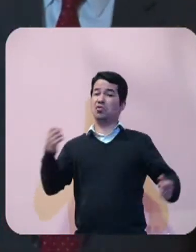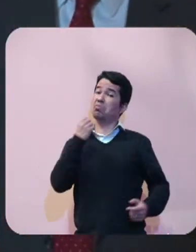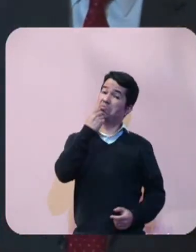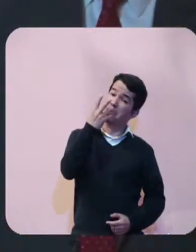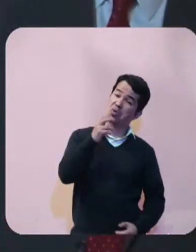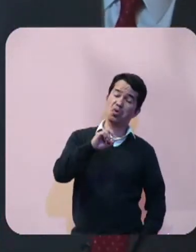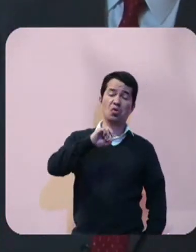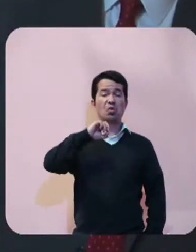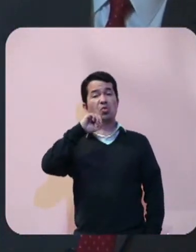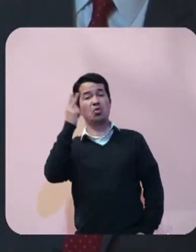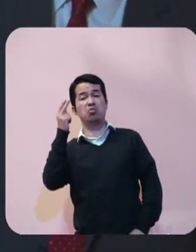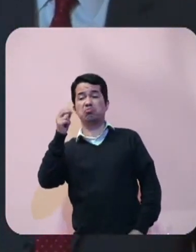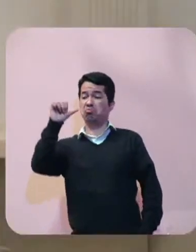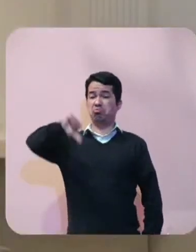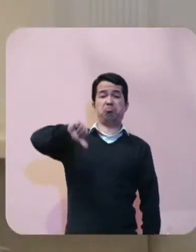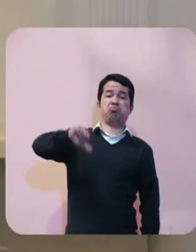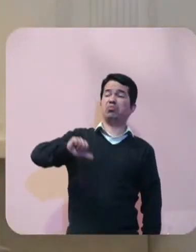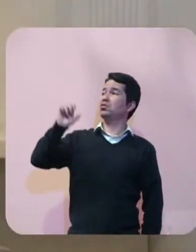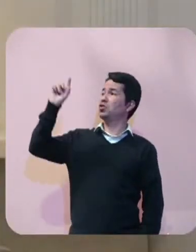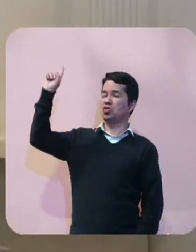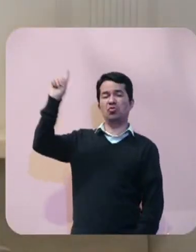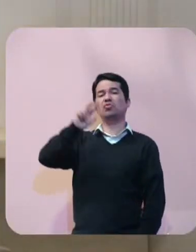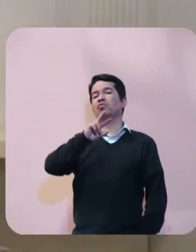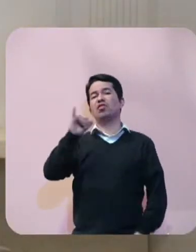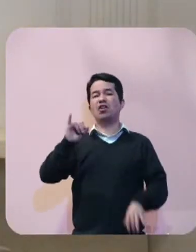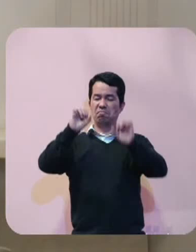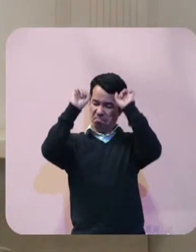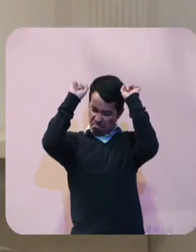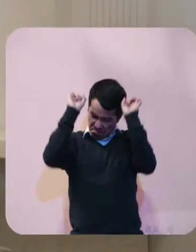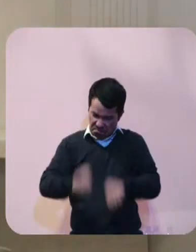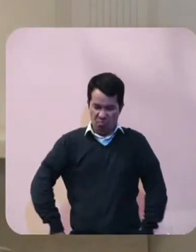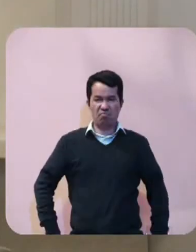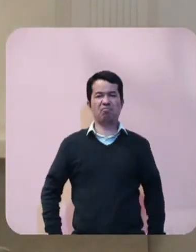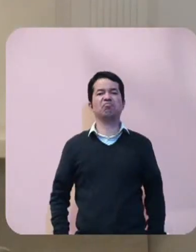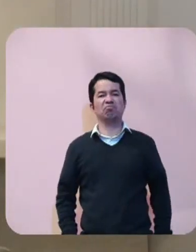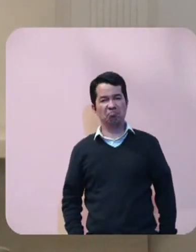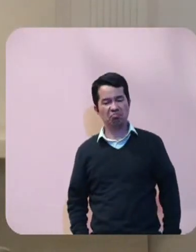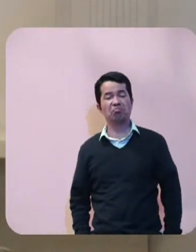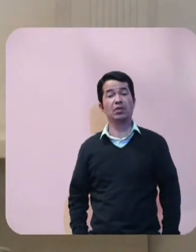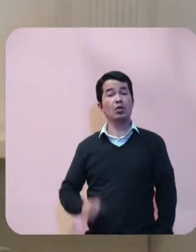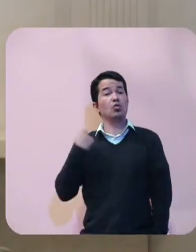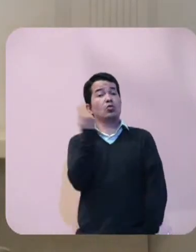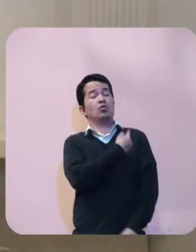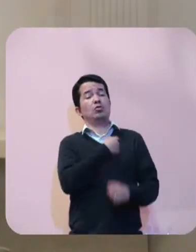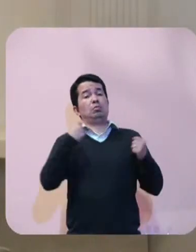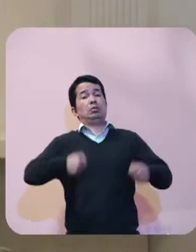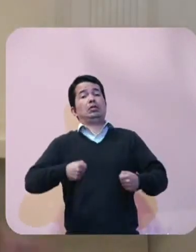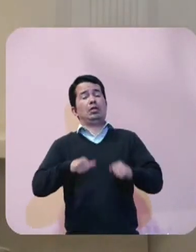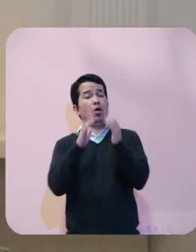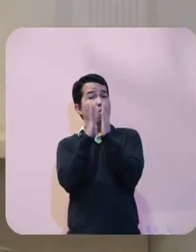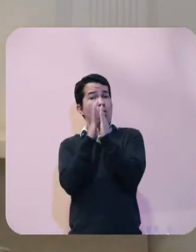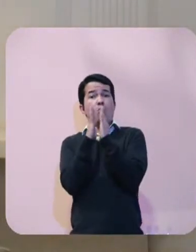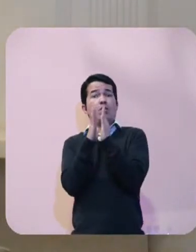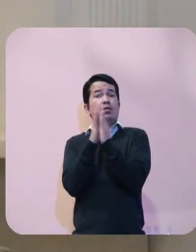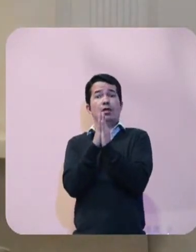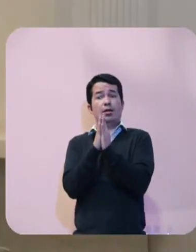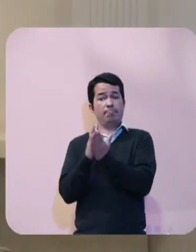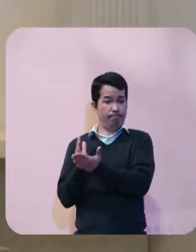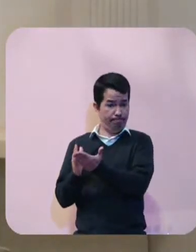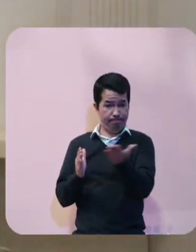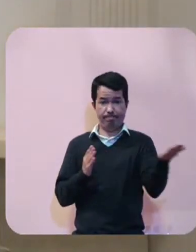seja bom ou seja mal. A gente tem que orar por isso na vida dos nossos filhos. A gente tem que orar pelo